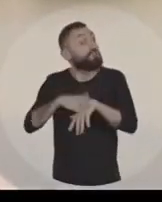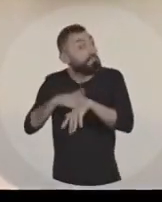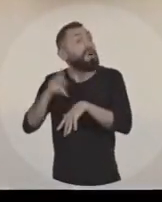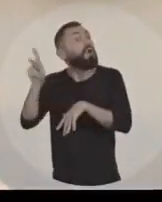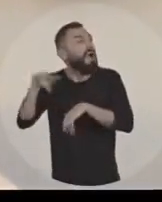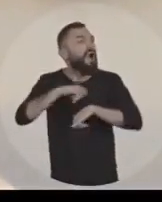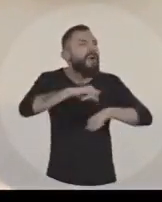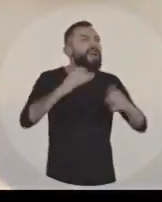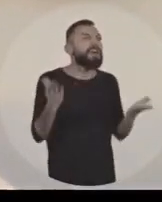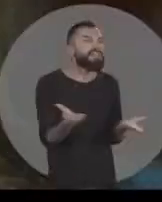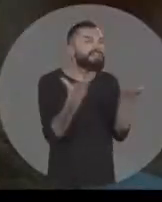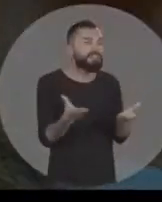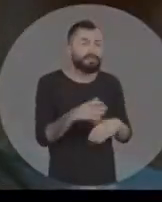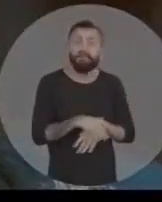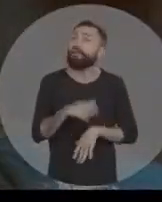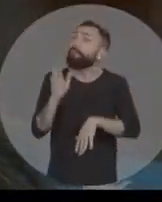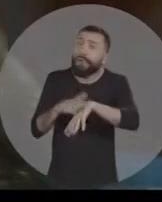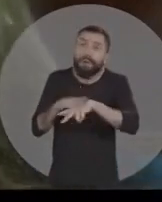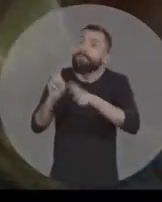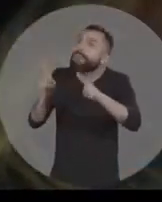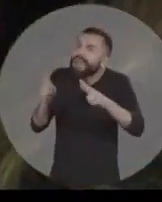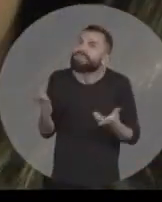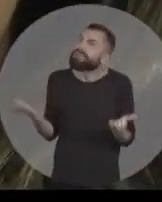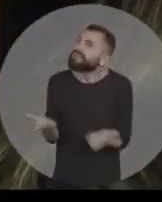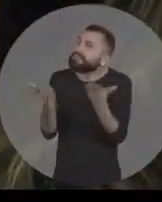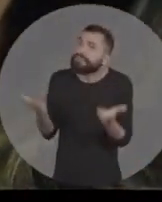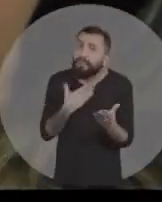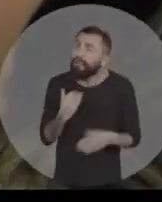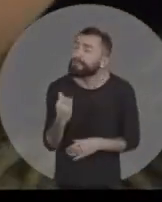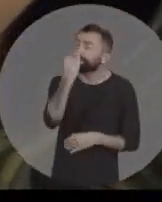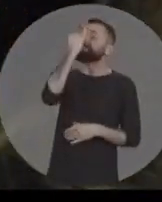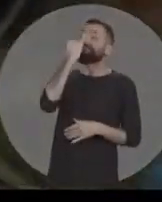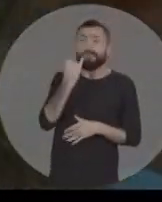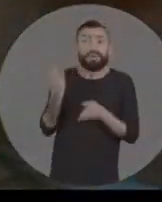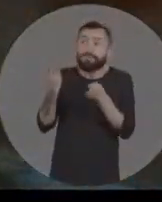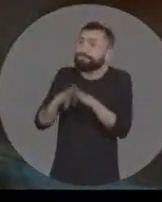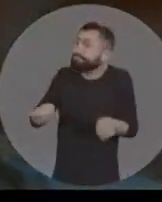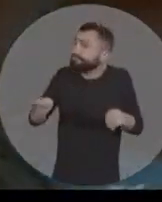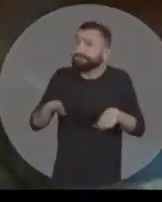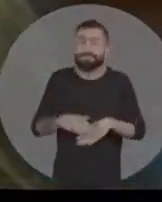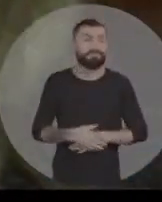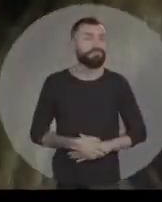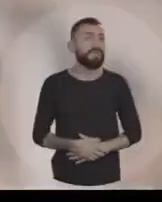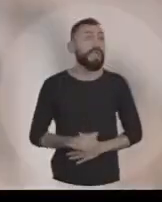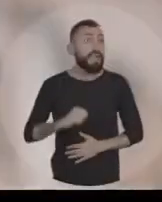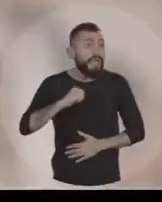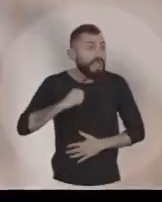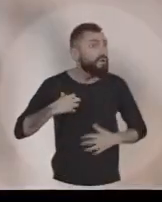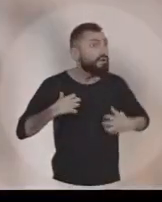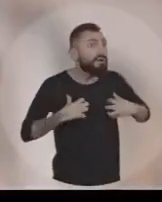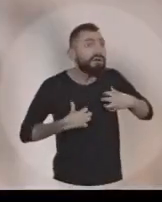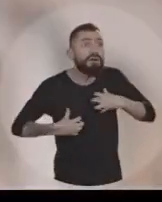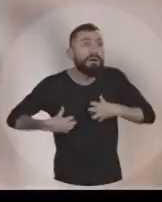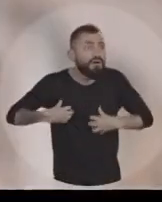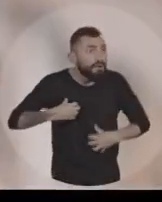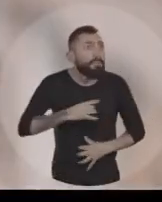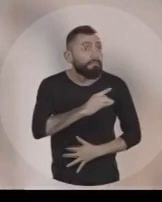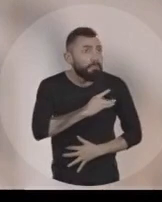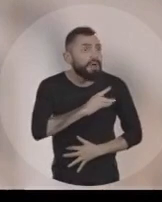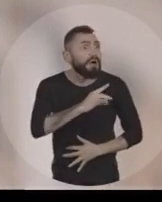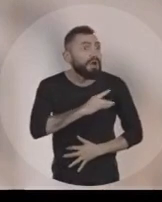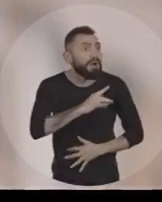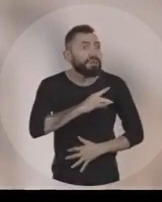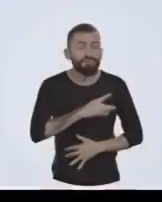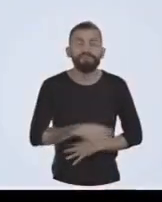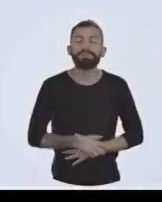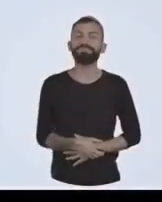ódio que ele mesmo pregou. Ele mesmo fica incitando a violência, ele mesmo sofreu com a violência, né? Eu tô em pânico. Eu